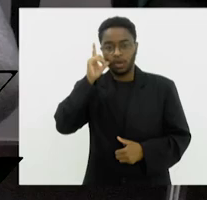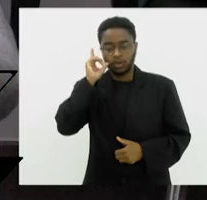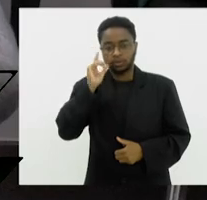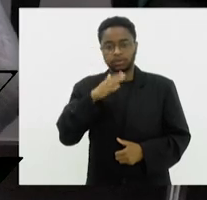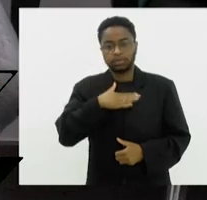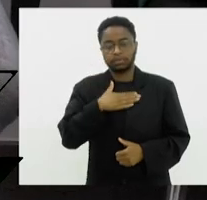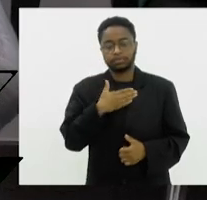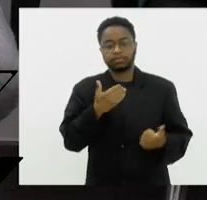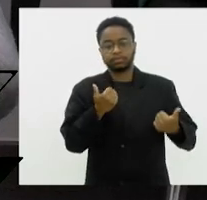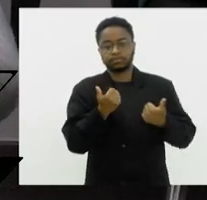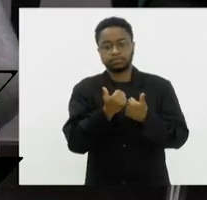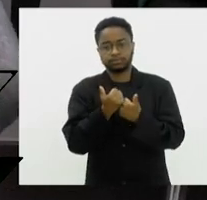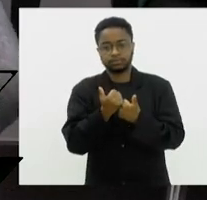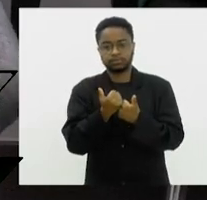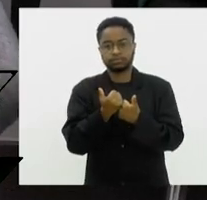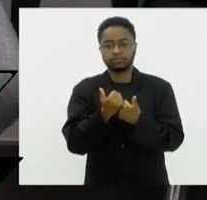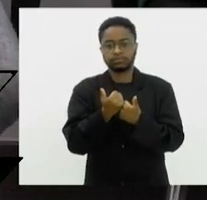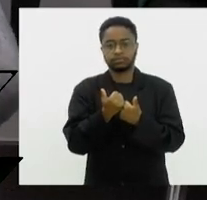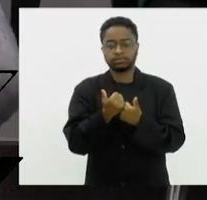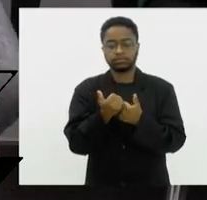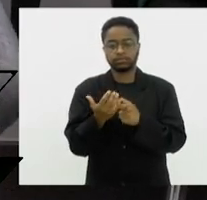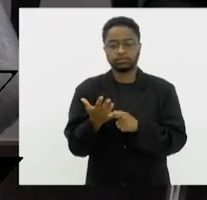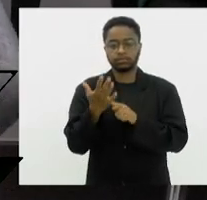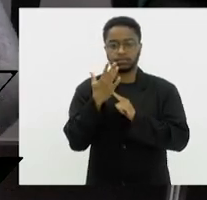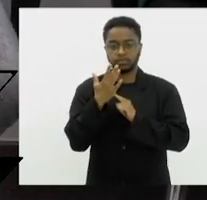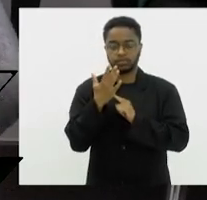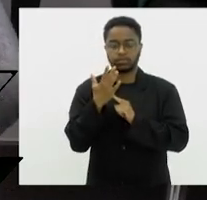assessoria um avanço